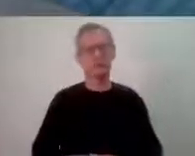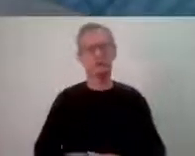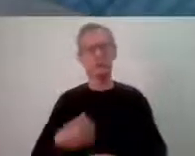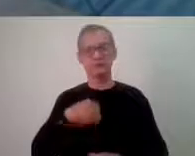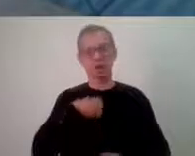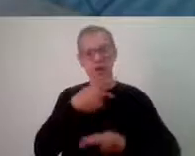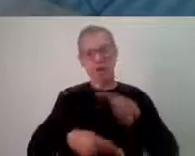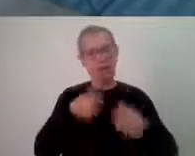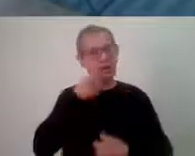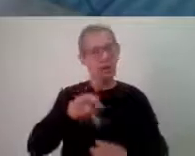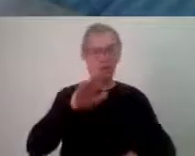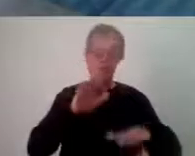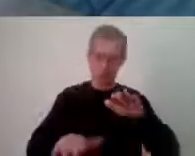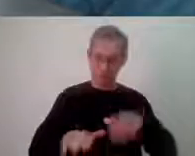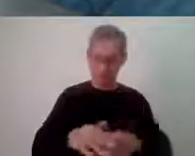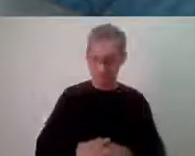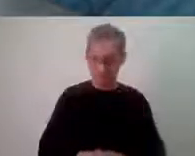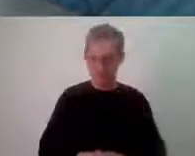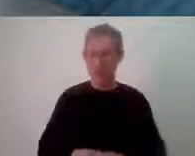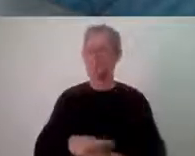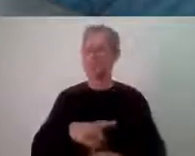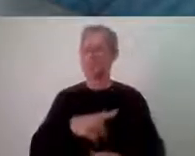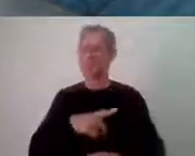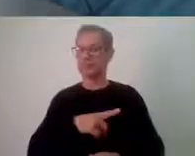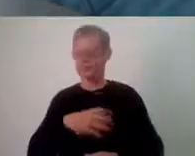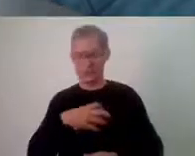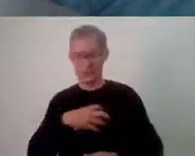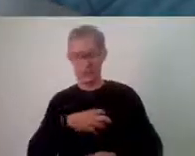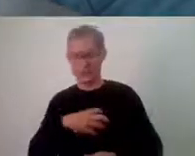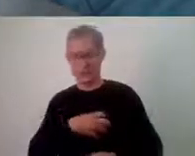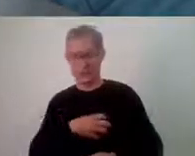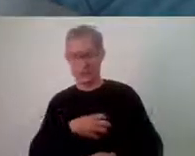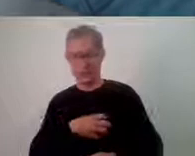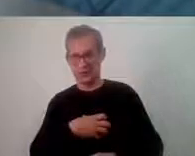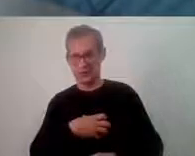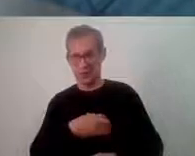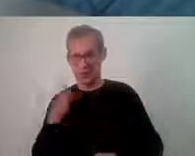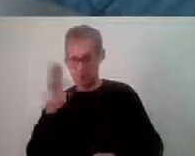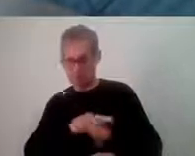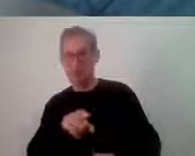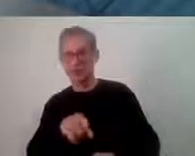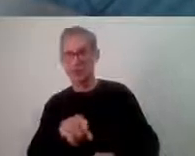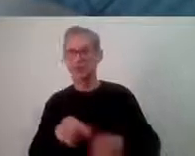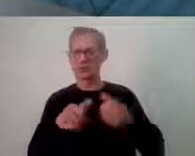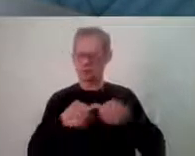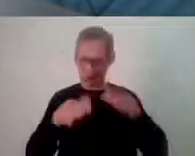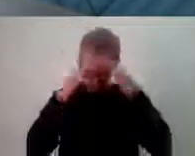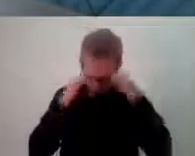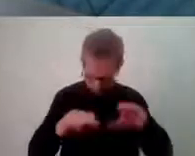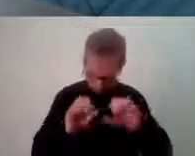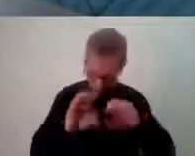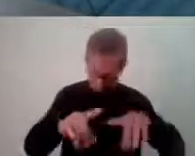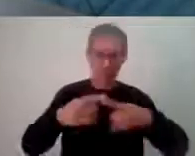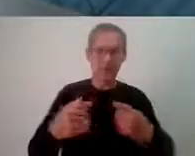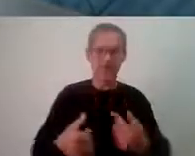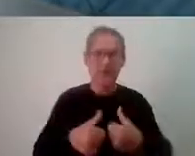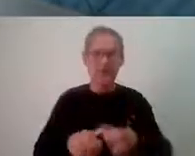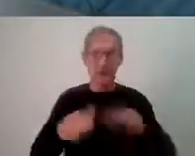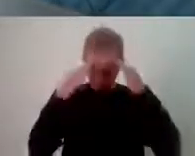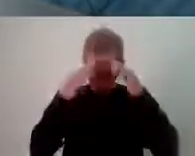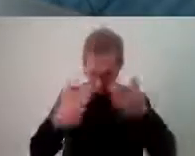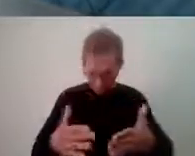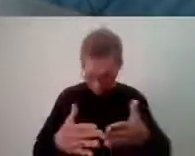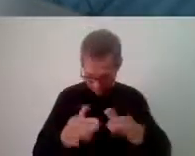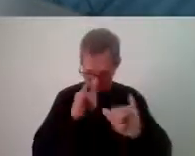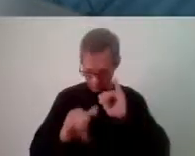Eu falo que o professor, às vezes, sabe ser maldoso. E ele quer saber se você aí está atento ao que foi ensinado, está atento aos